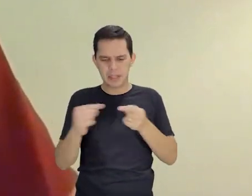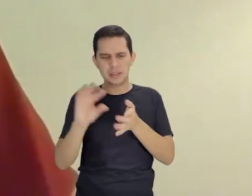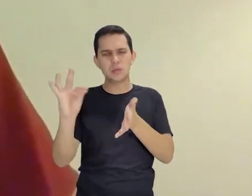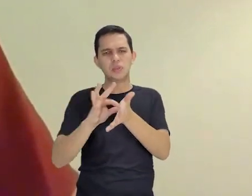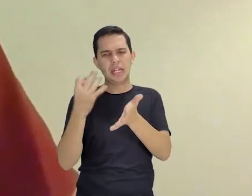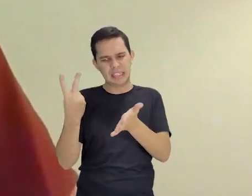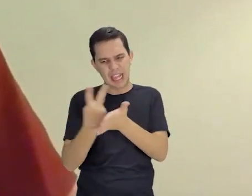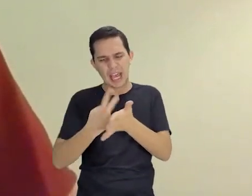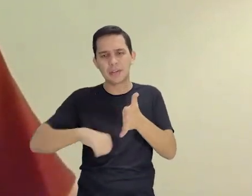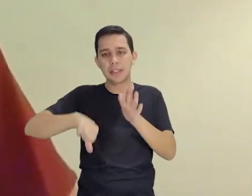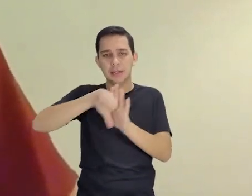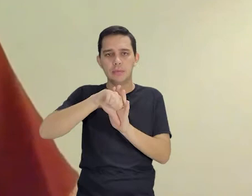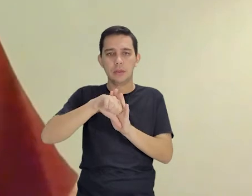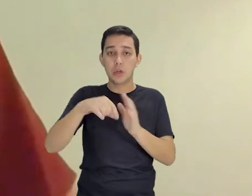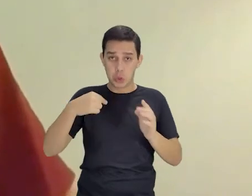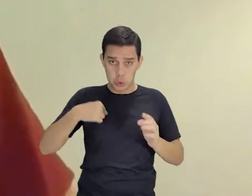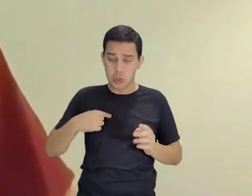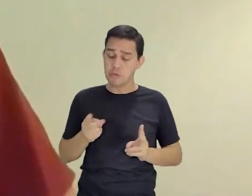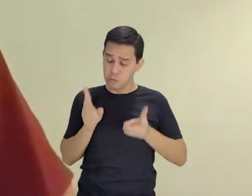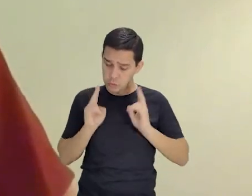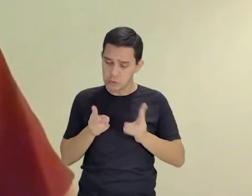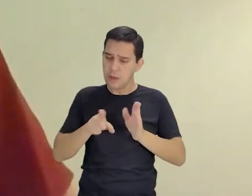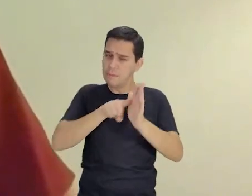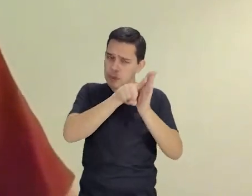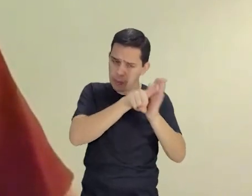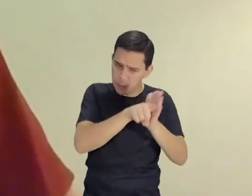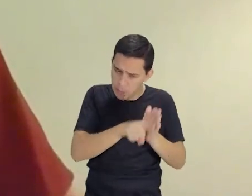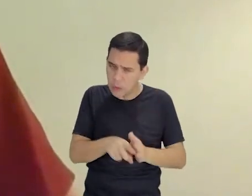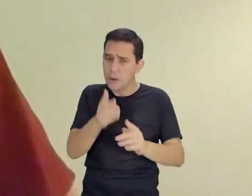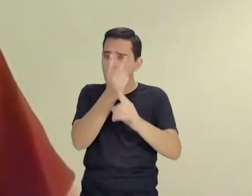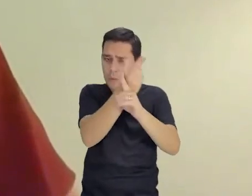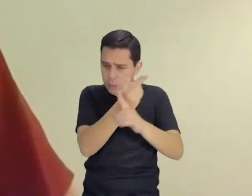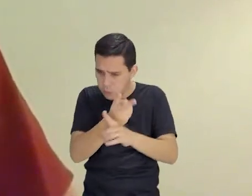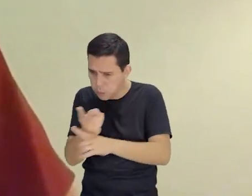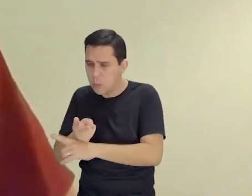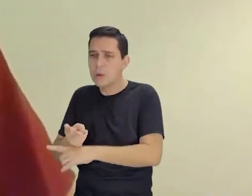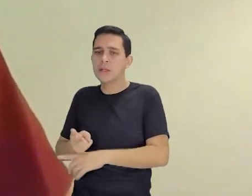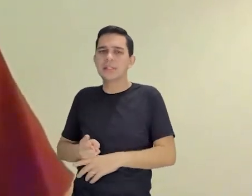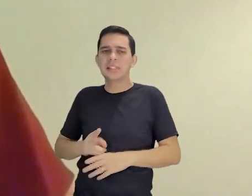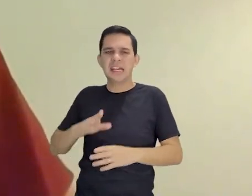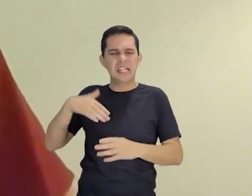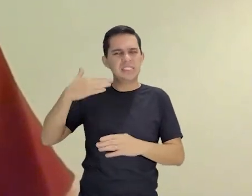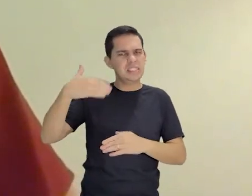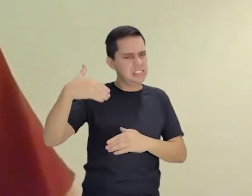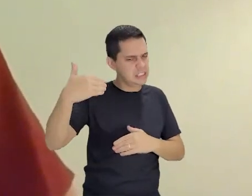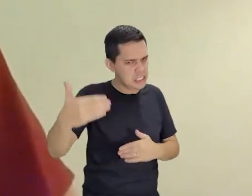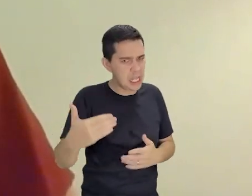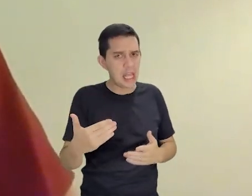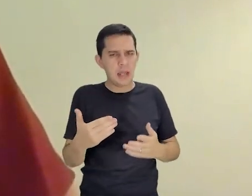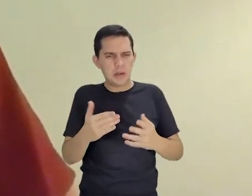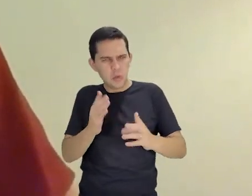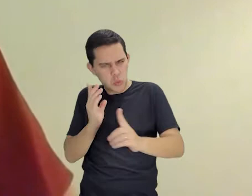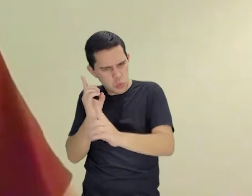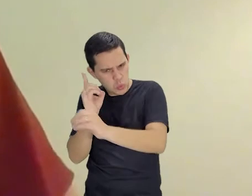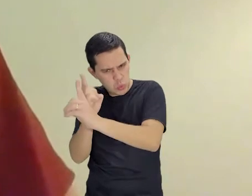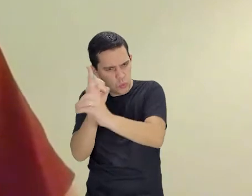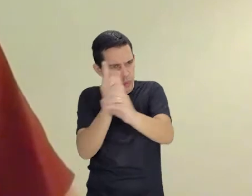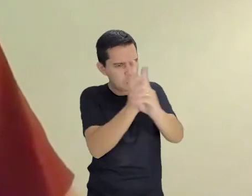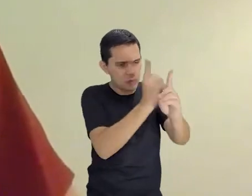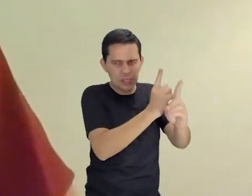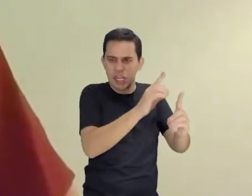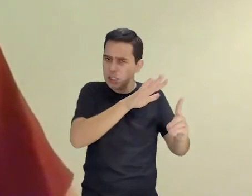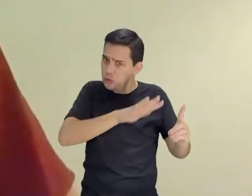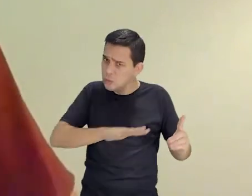as investigações elas vão prosseguir e, enfim, com vistas à apuração e